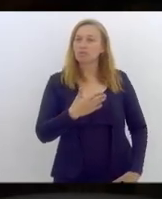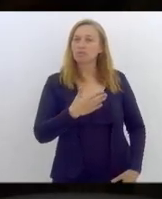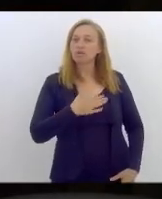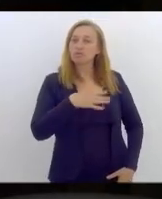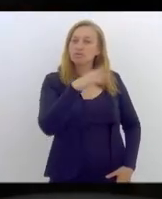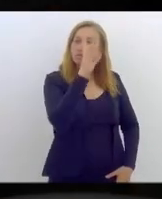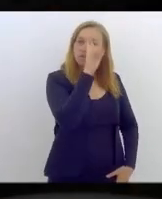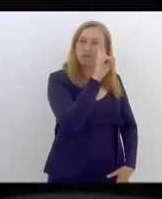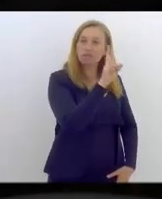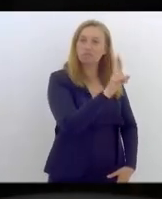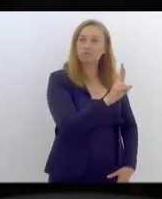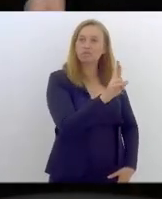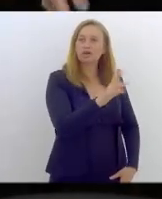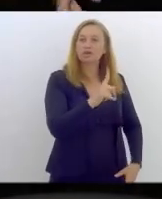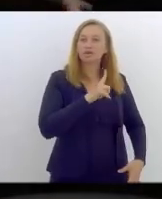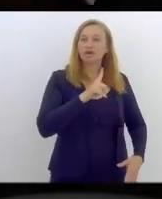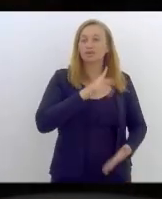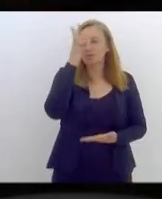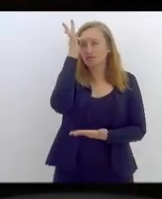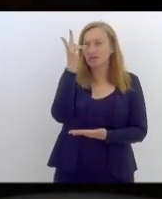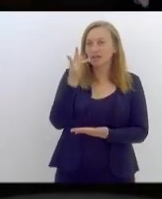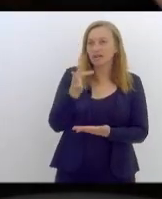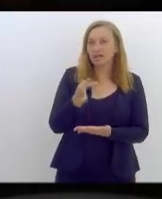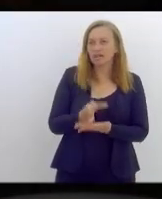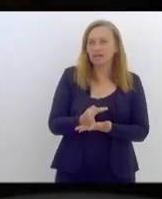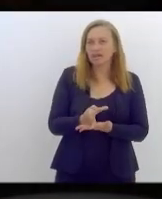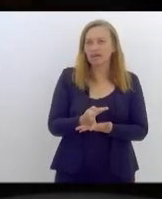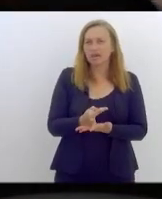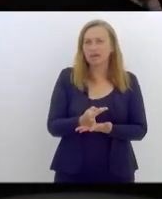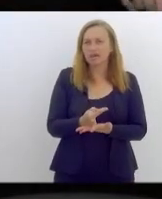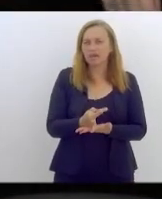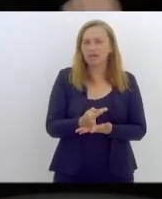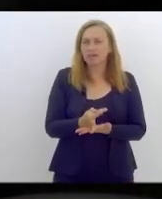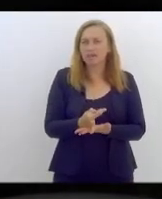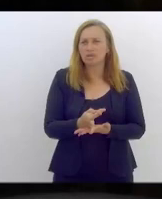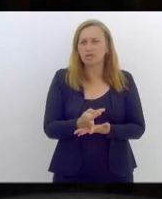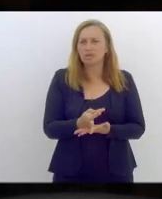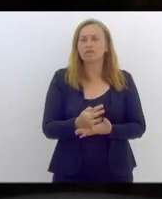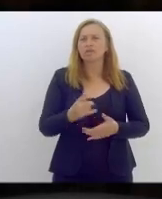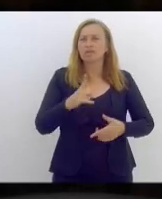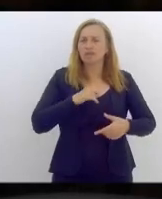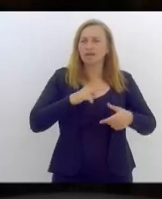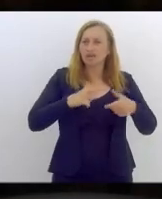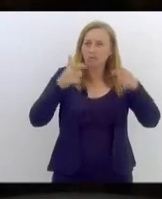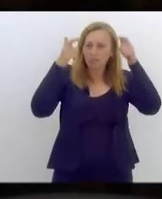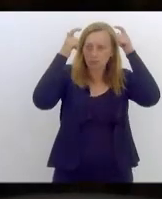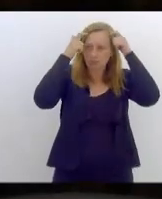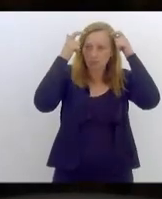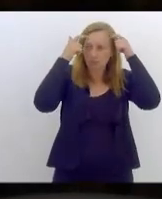criador. Eu tenho fé, coroa de Xangô.